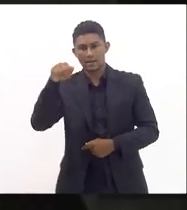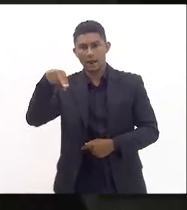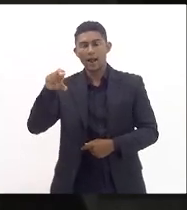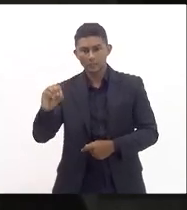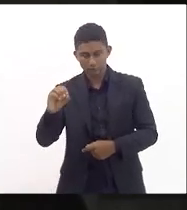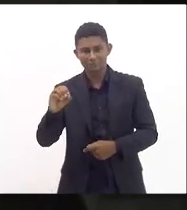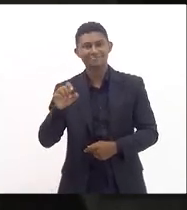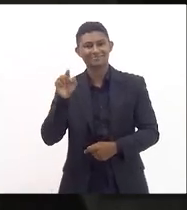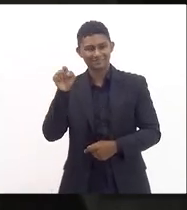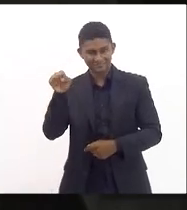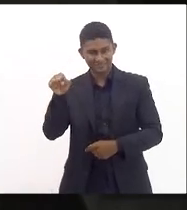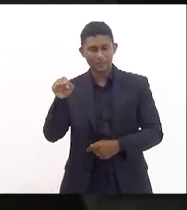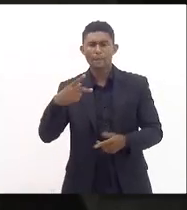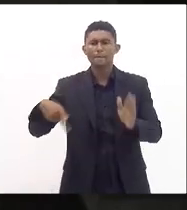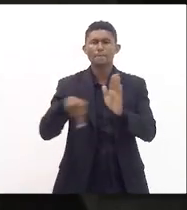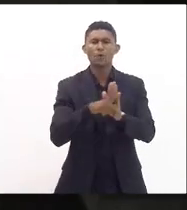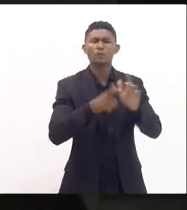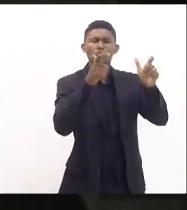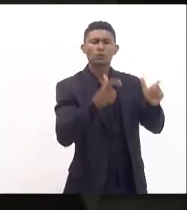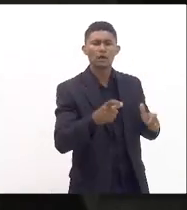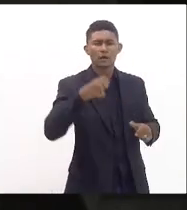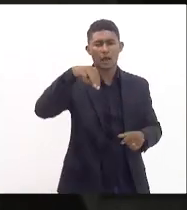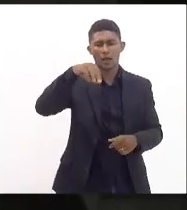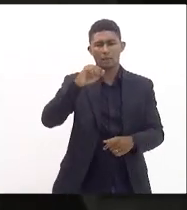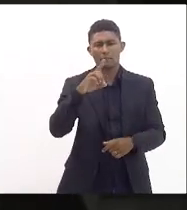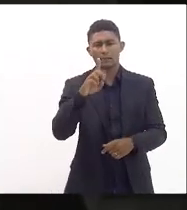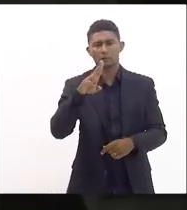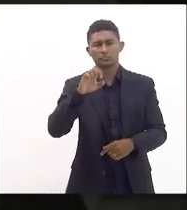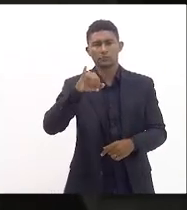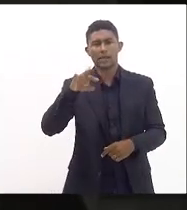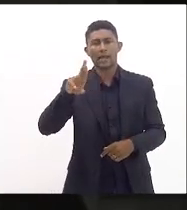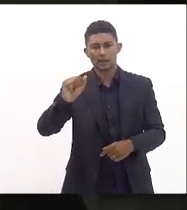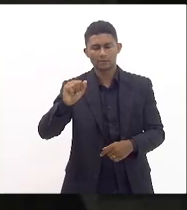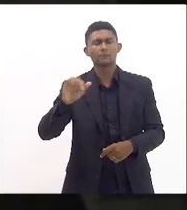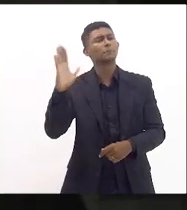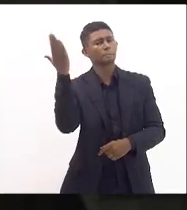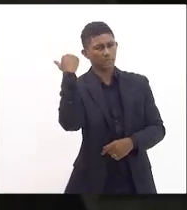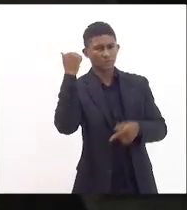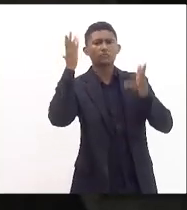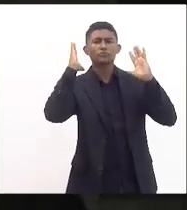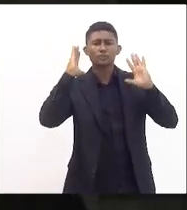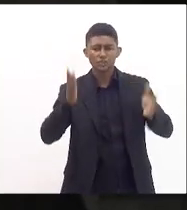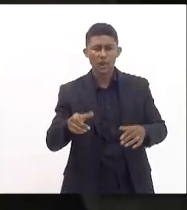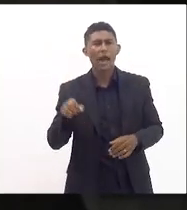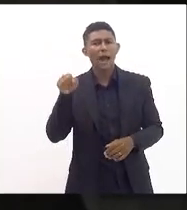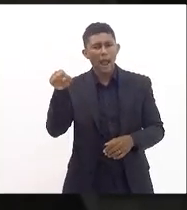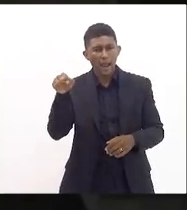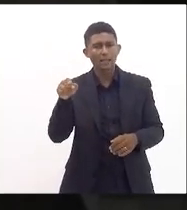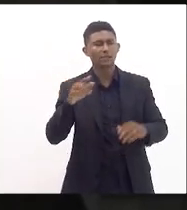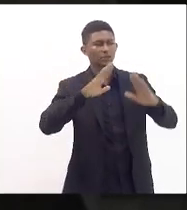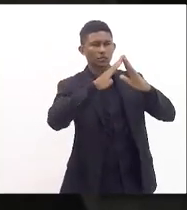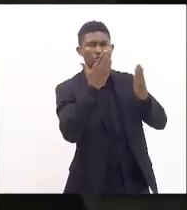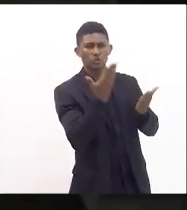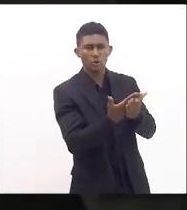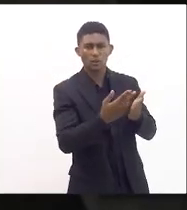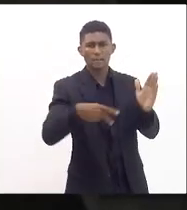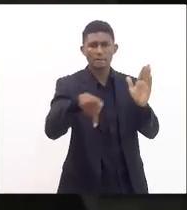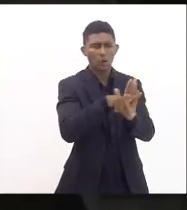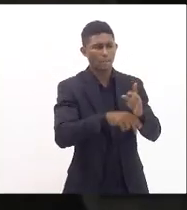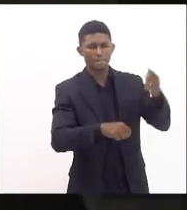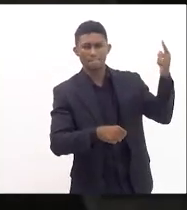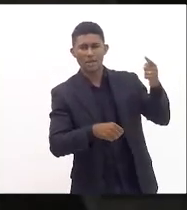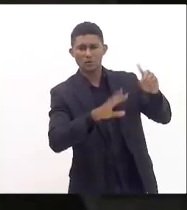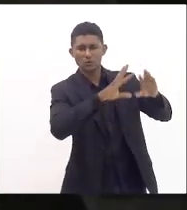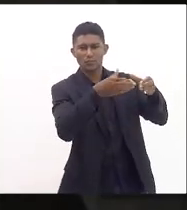Madureira, a Império Serrano, que já figurou entre as grandes escolas vitoriosas do primeiro grupo de escola de samba do Rio de